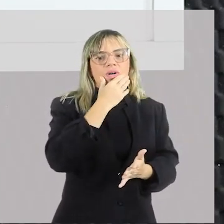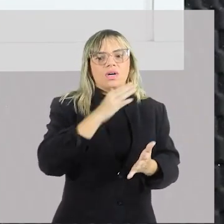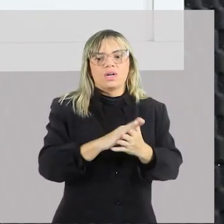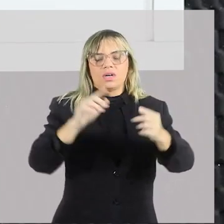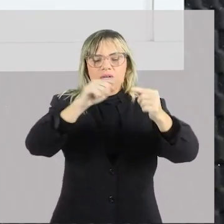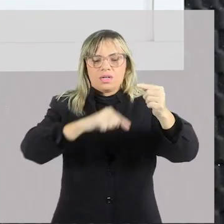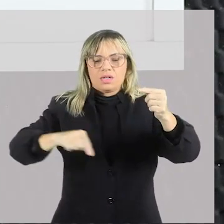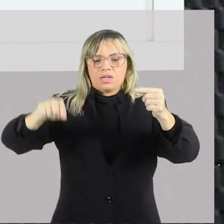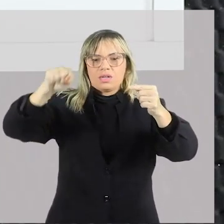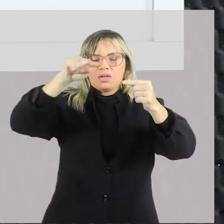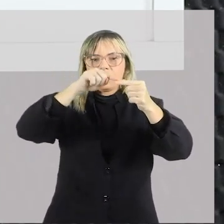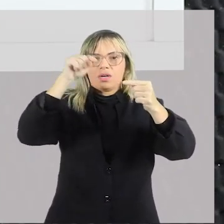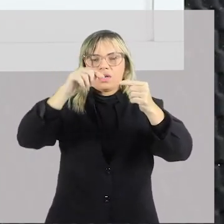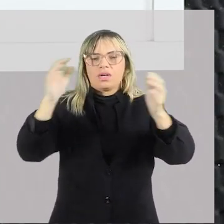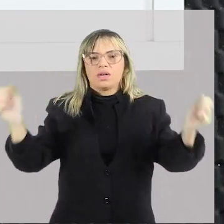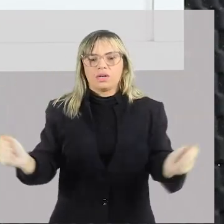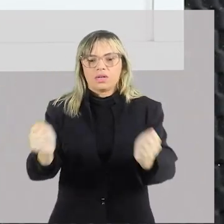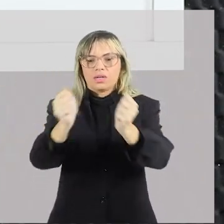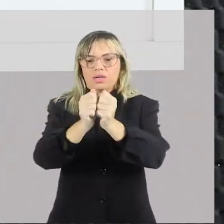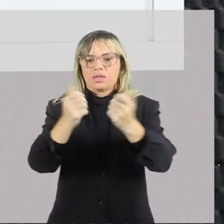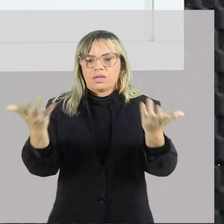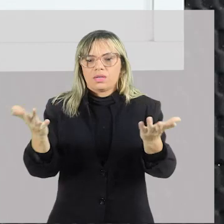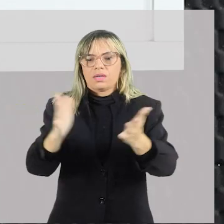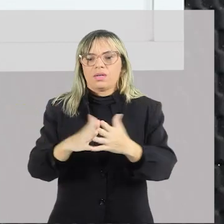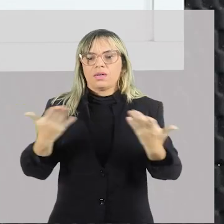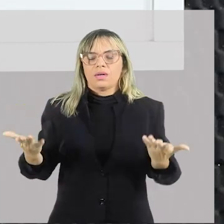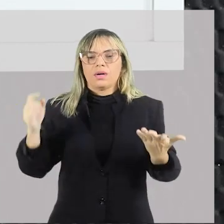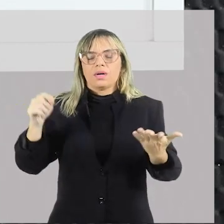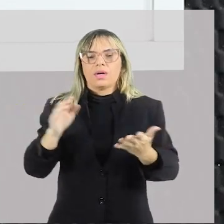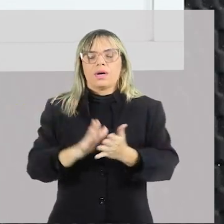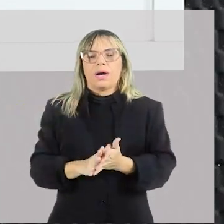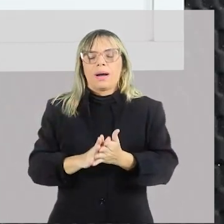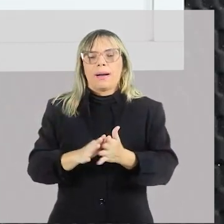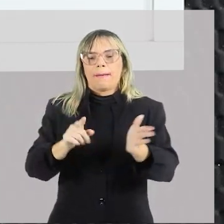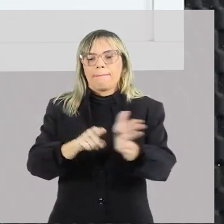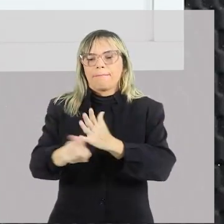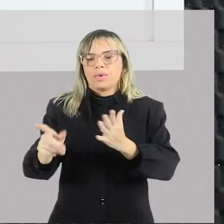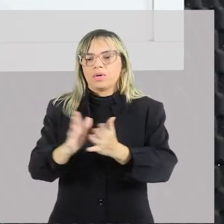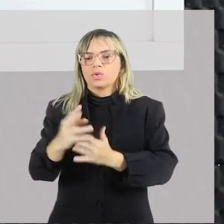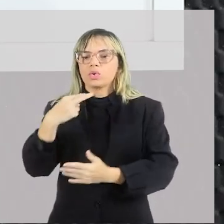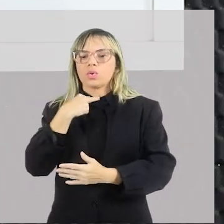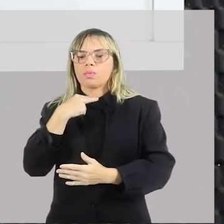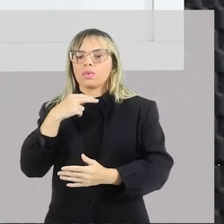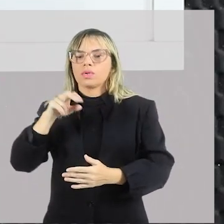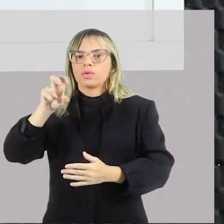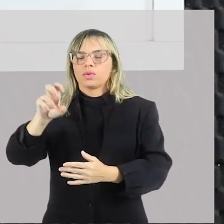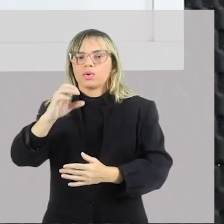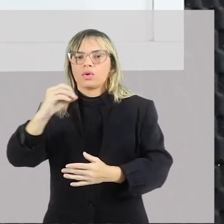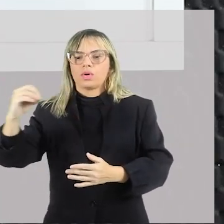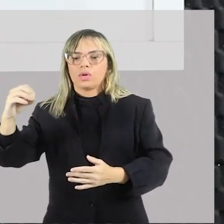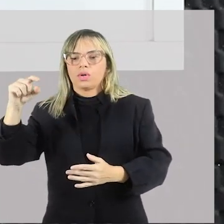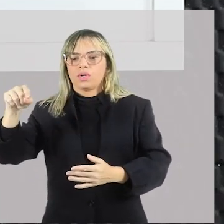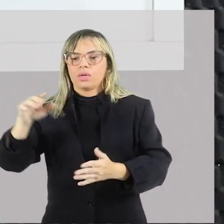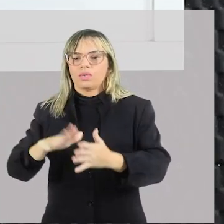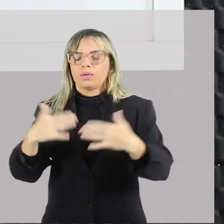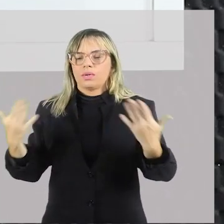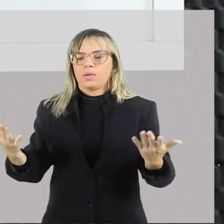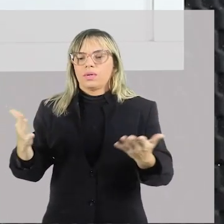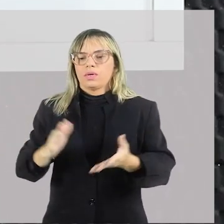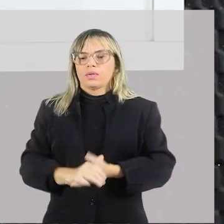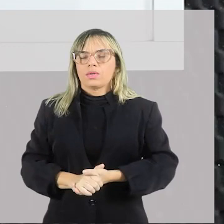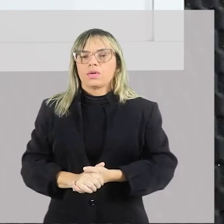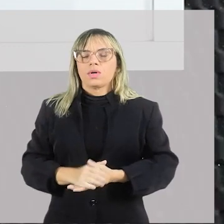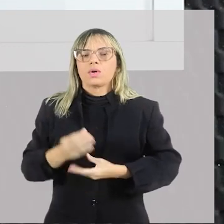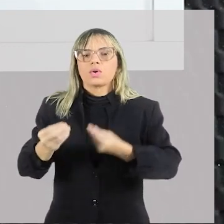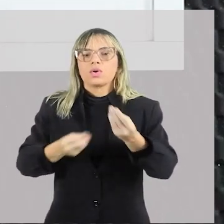aqui pertence a Pens esse conjunto E a questão não disse isso assim como não posso colocar o 500 aqui ó ah Professor